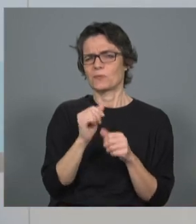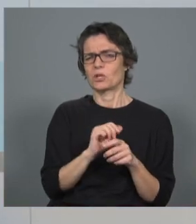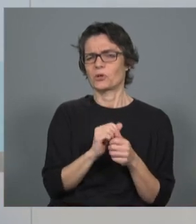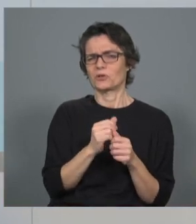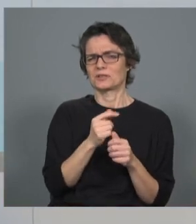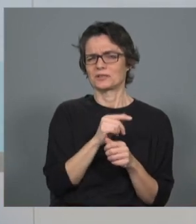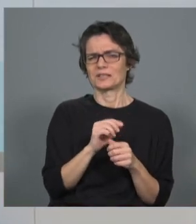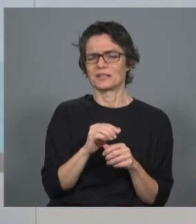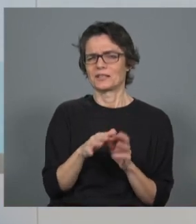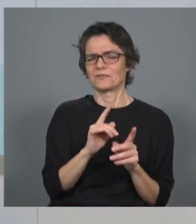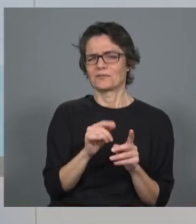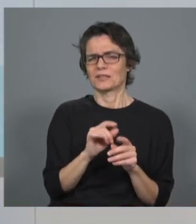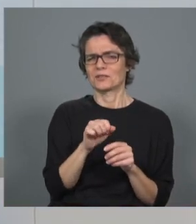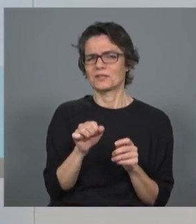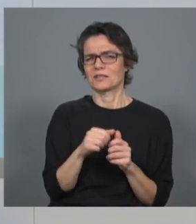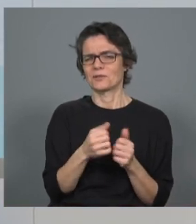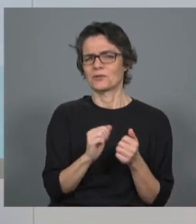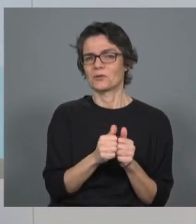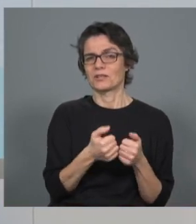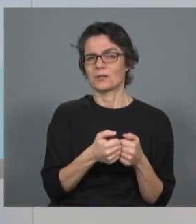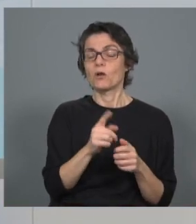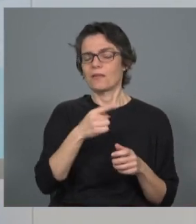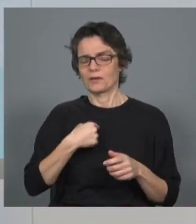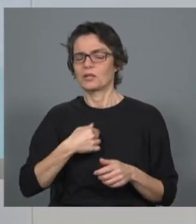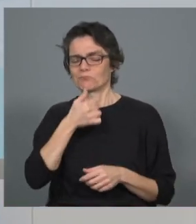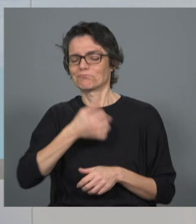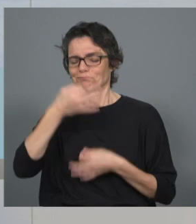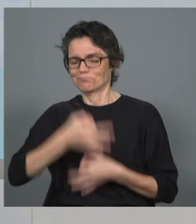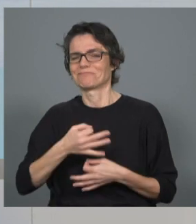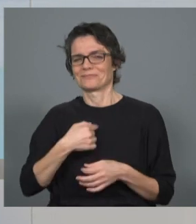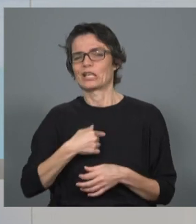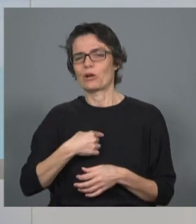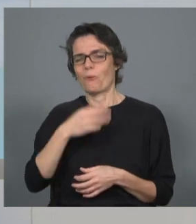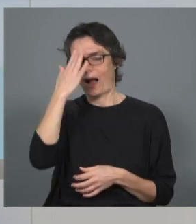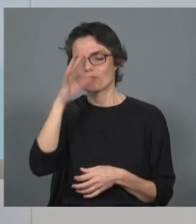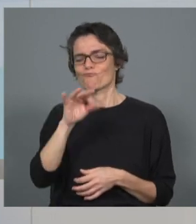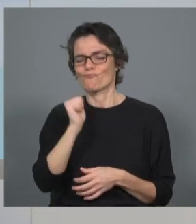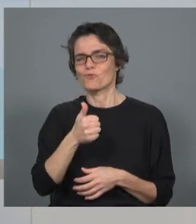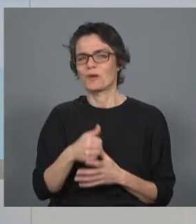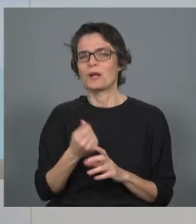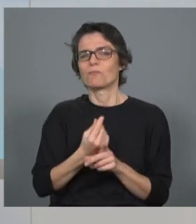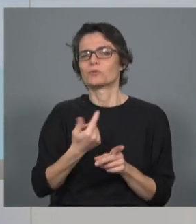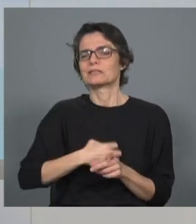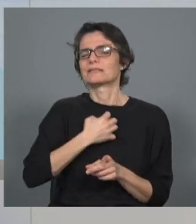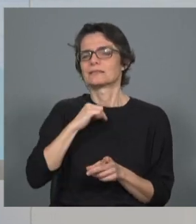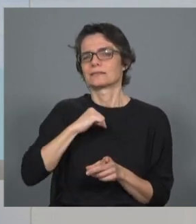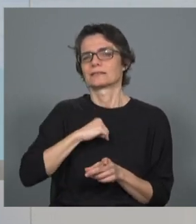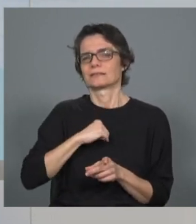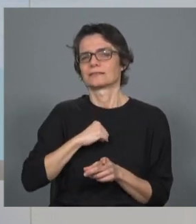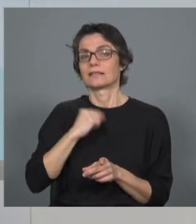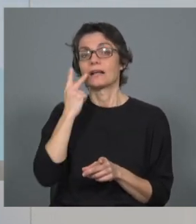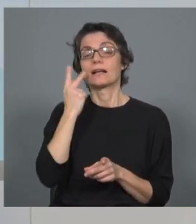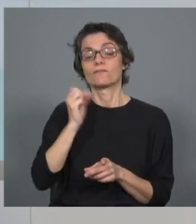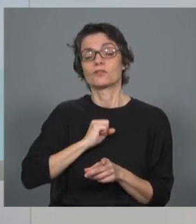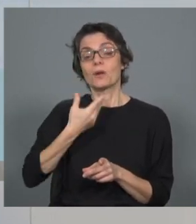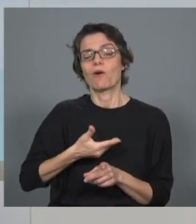Não. Esse é um daqueles nãos que eu consigo dizer com o coração cheio. Porque sinto que a vocação que hoje, a vida consagrada,